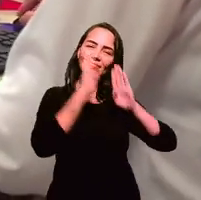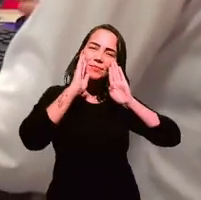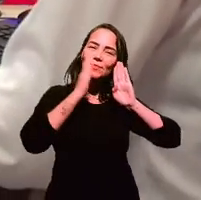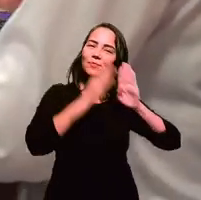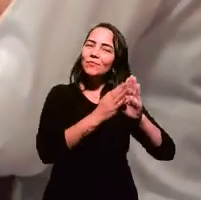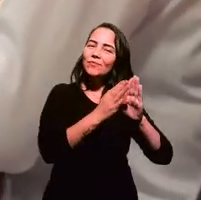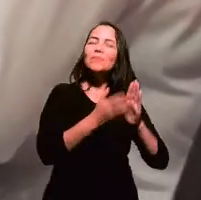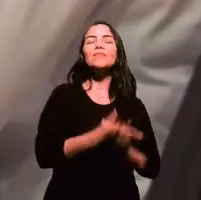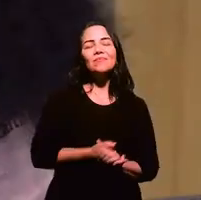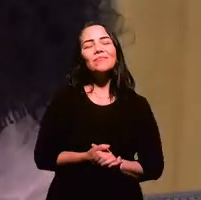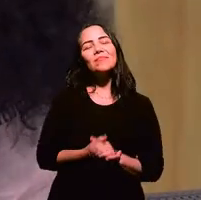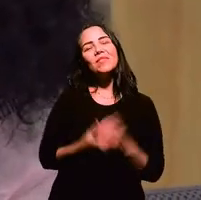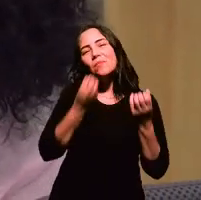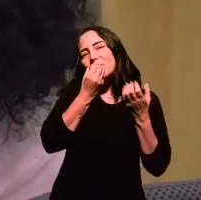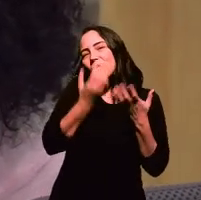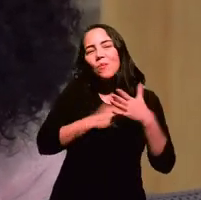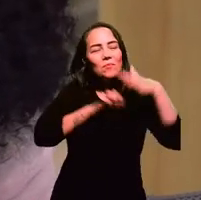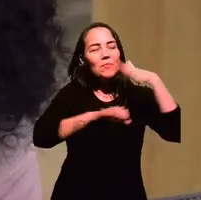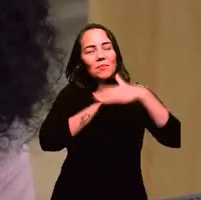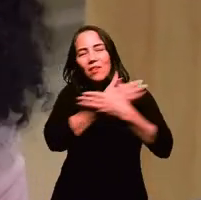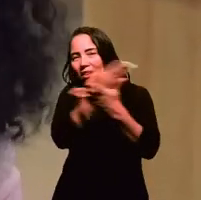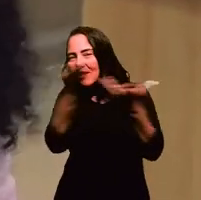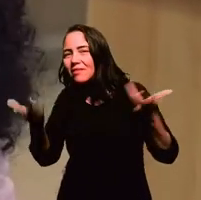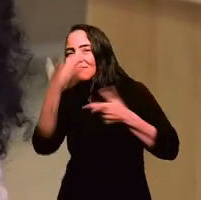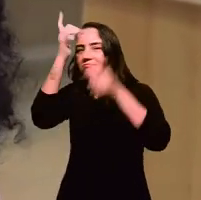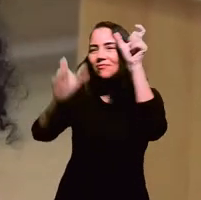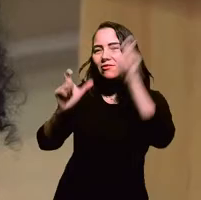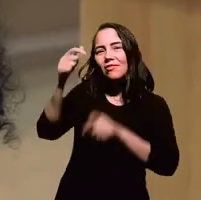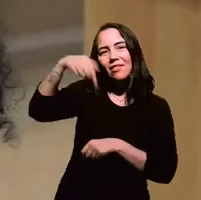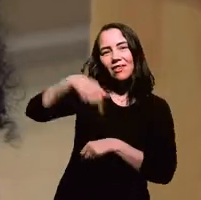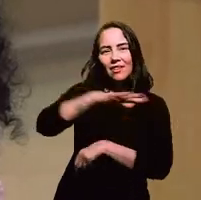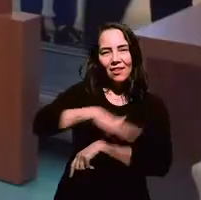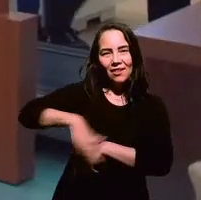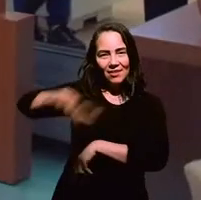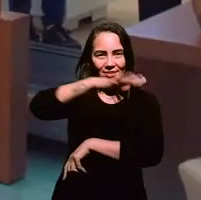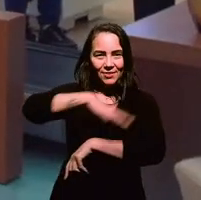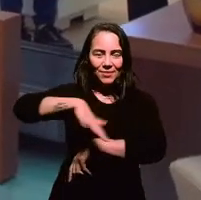bem competitiva para as empresas e para as pessoas da nossa região.